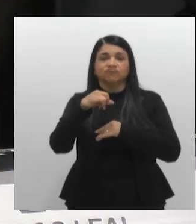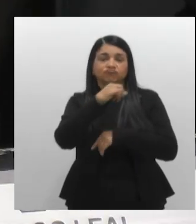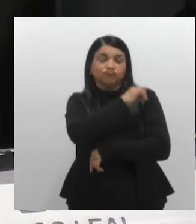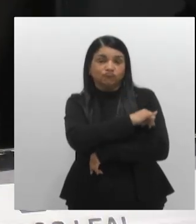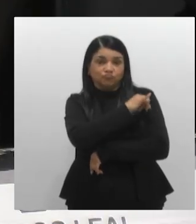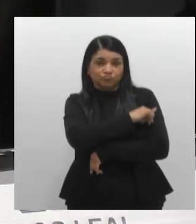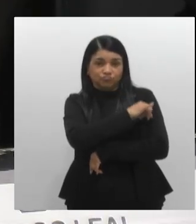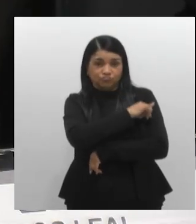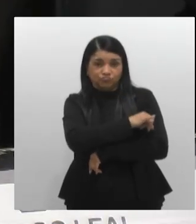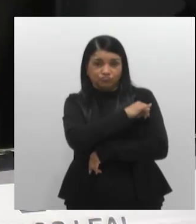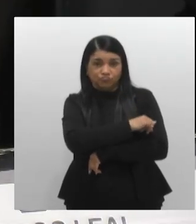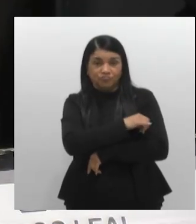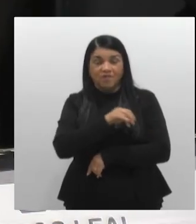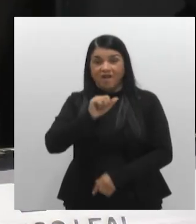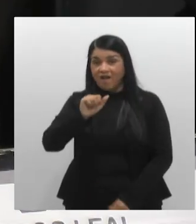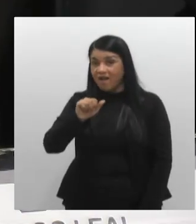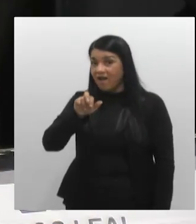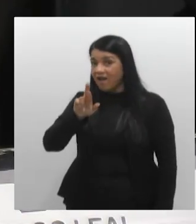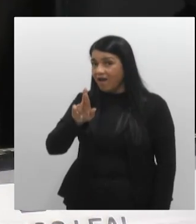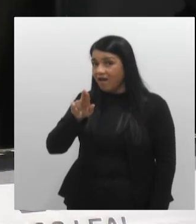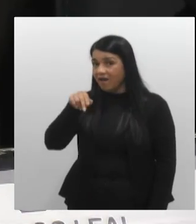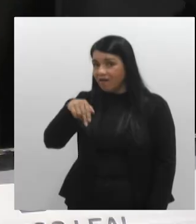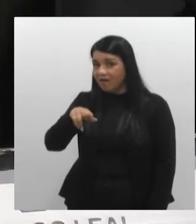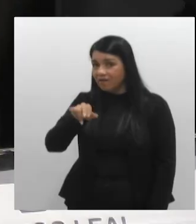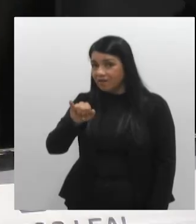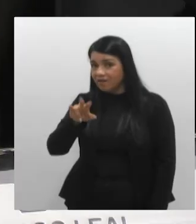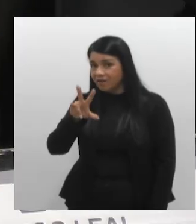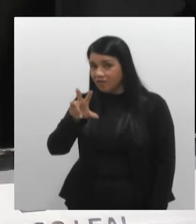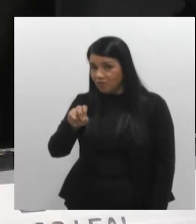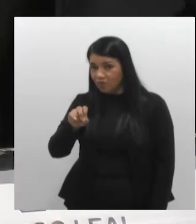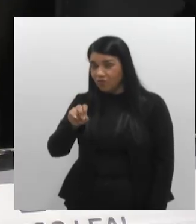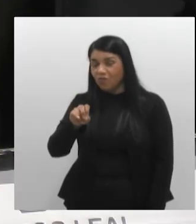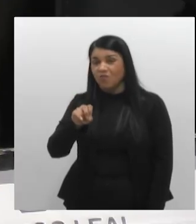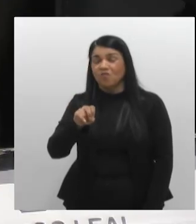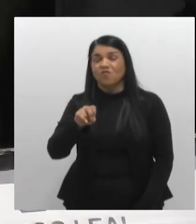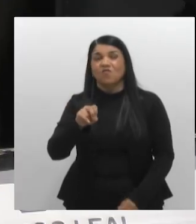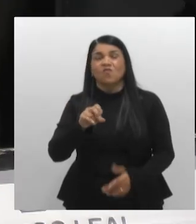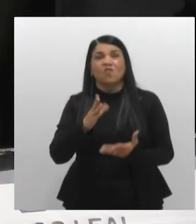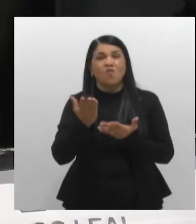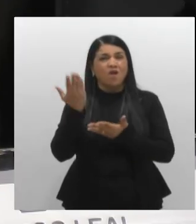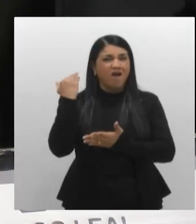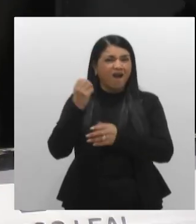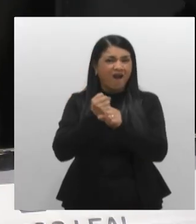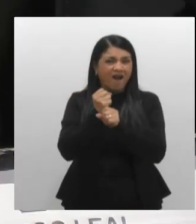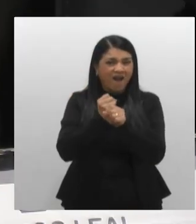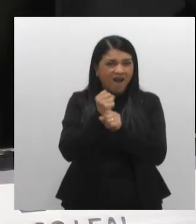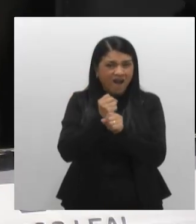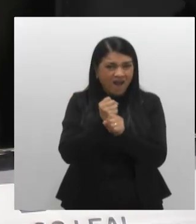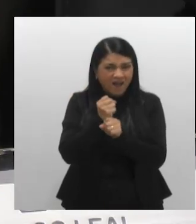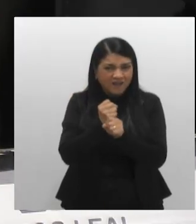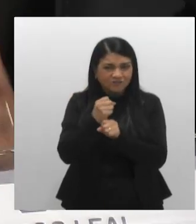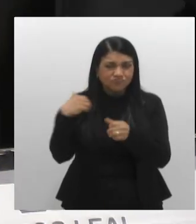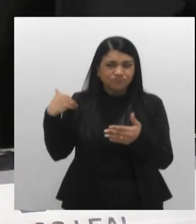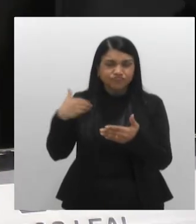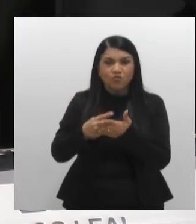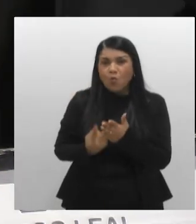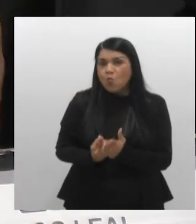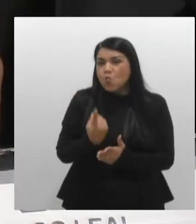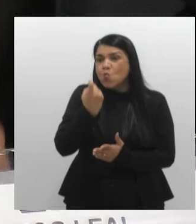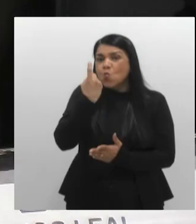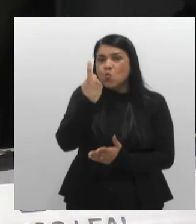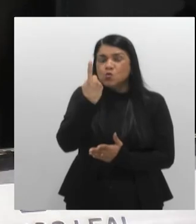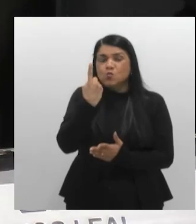documental da Arquidiocese do Rio de Janeiro, durante séculos, durante anos, se tornou um único acervo a